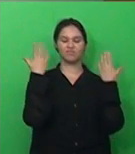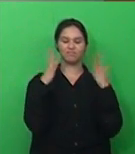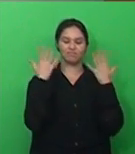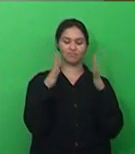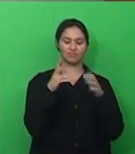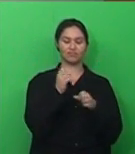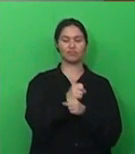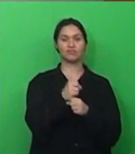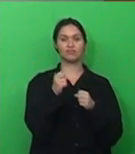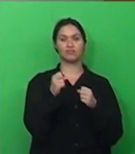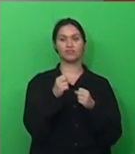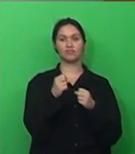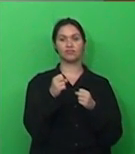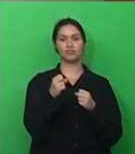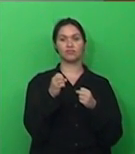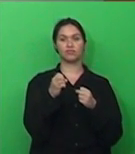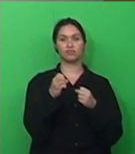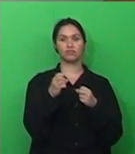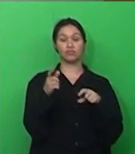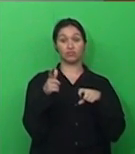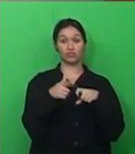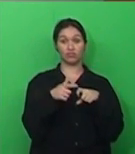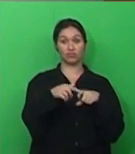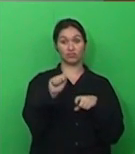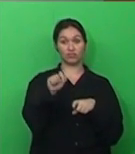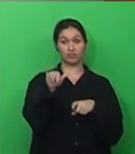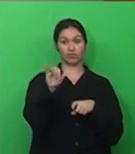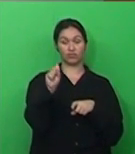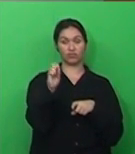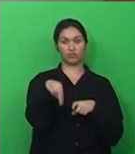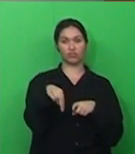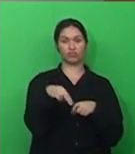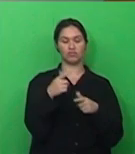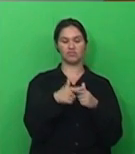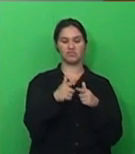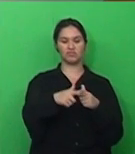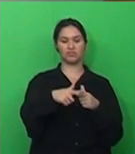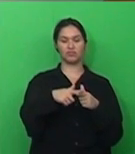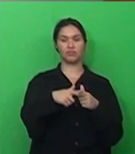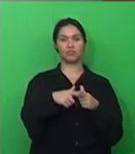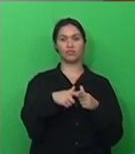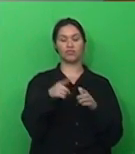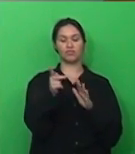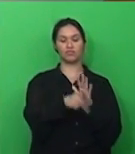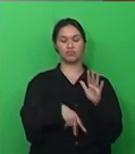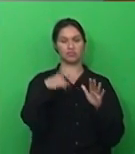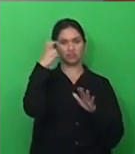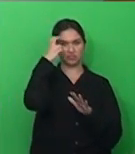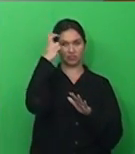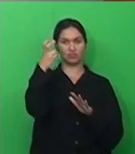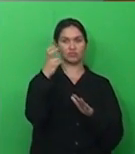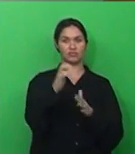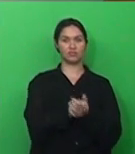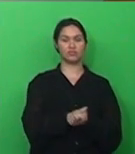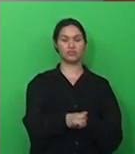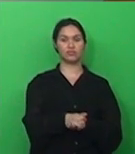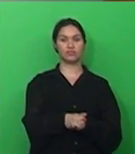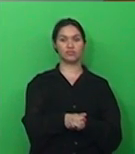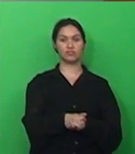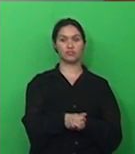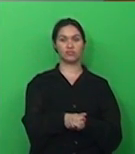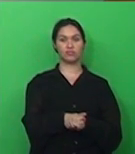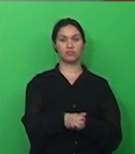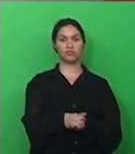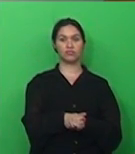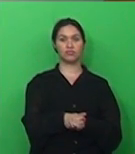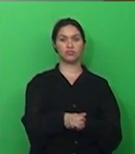doutor Alisson, mais uma vez um projeto inteligente. Quantas vezes que eu ouvi, e apesar de não lavar as mãos